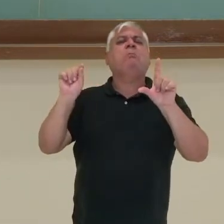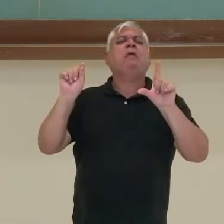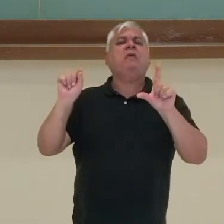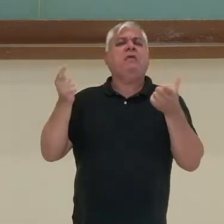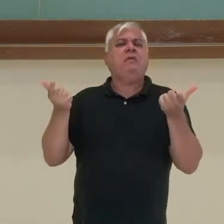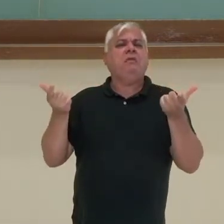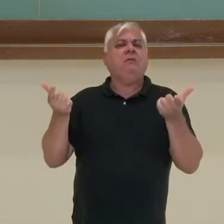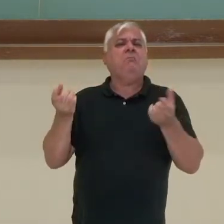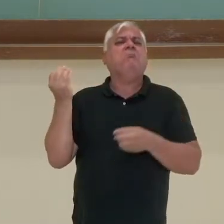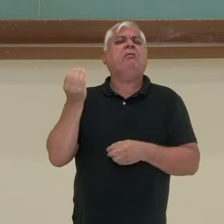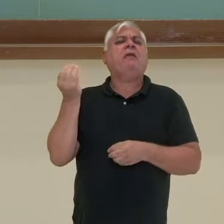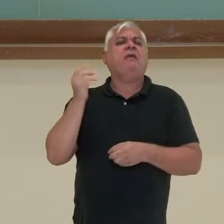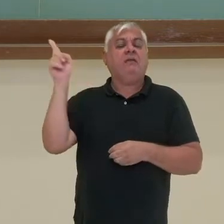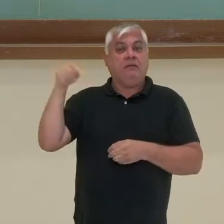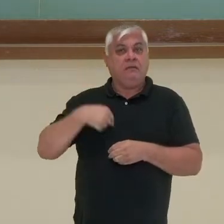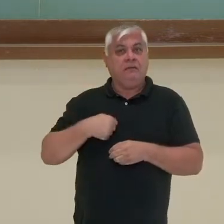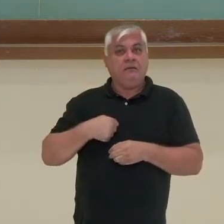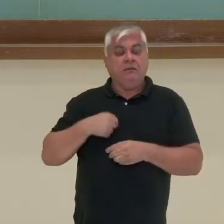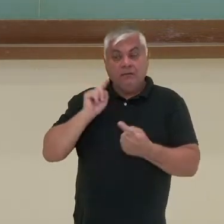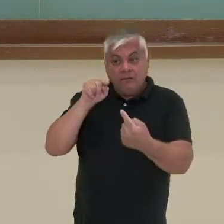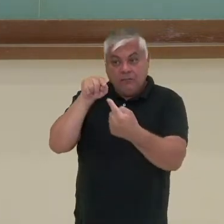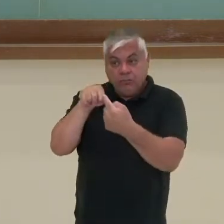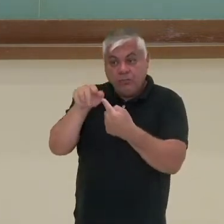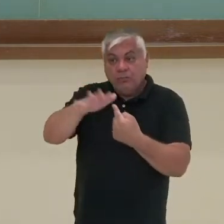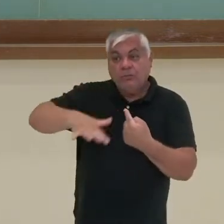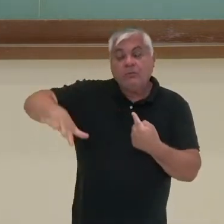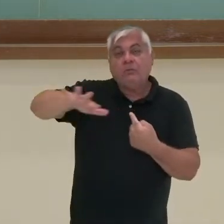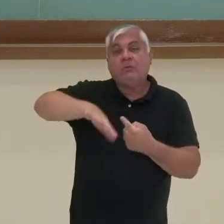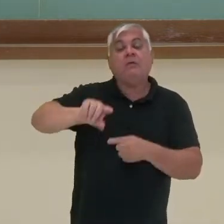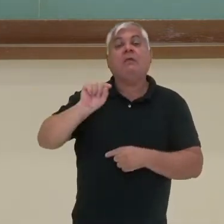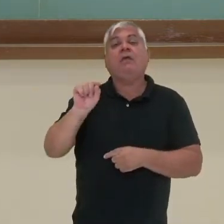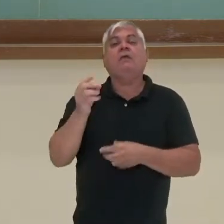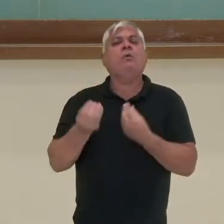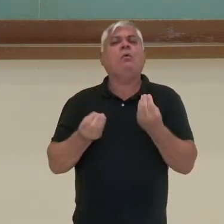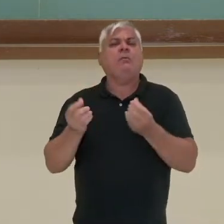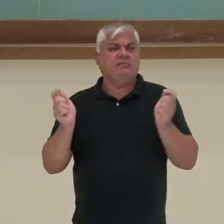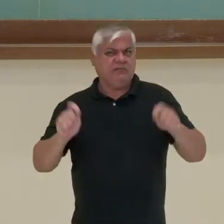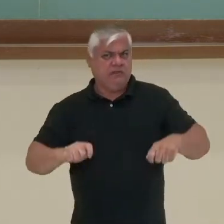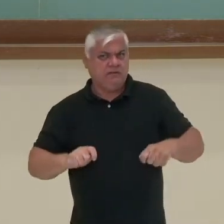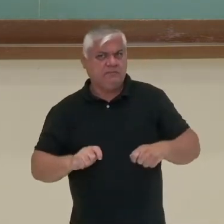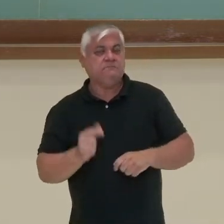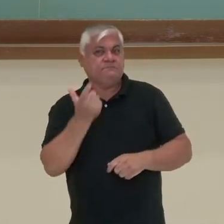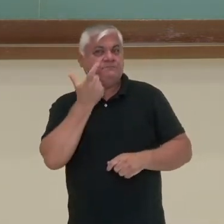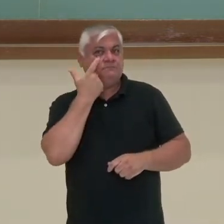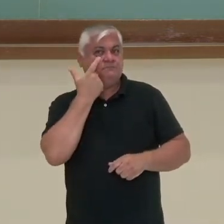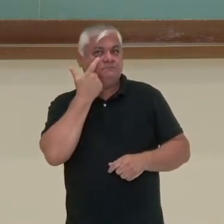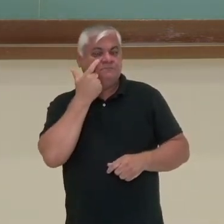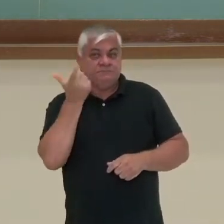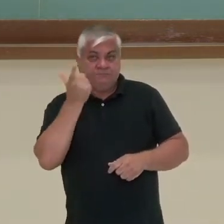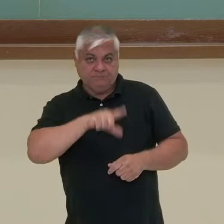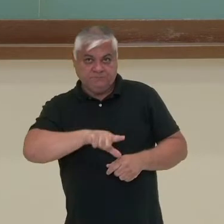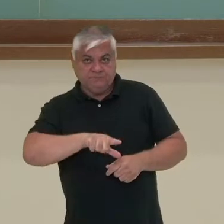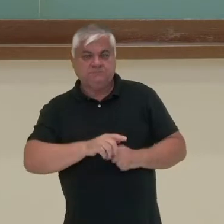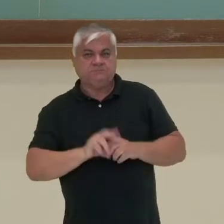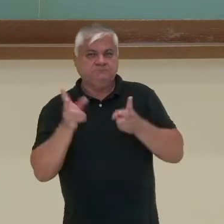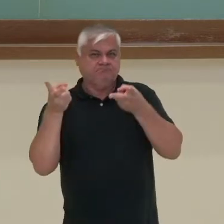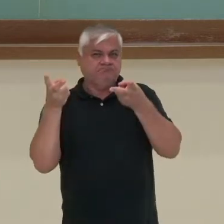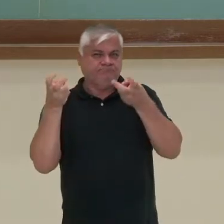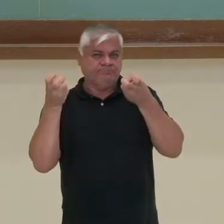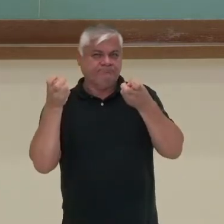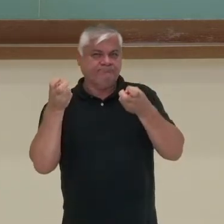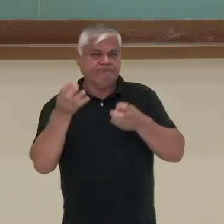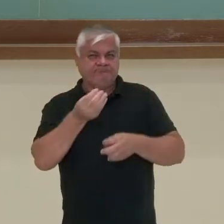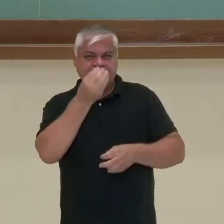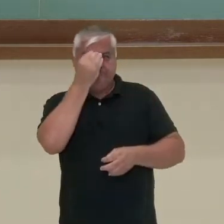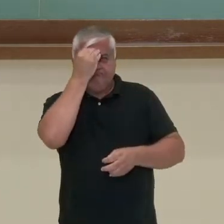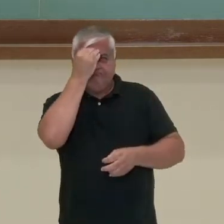produzido? Quem ele quer atingir, né? De que forma isso é possível? Vamos ver se você conseguiu captar essa informação